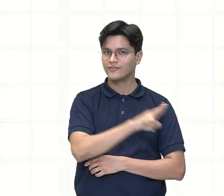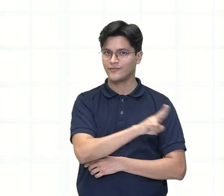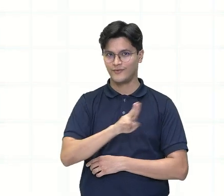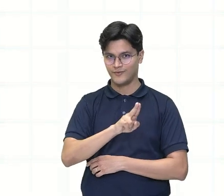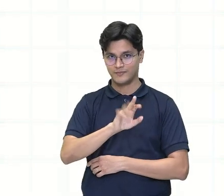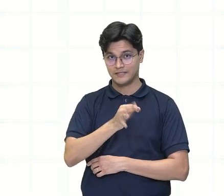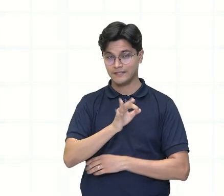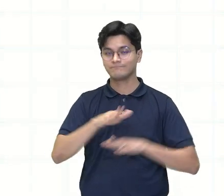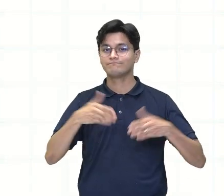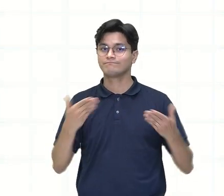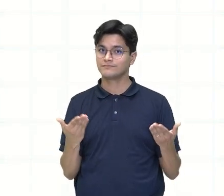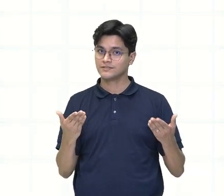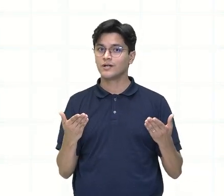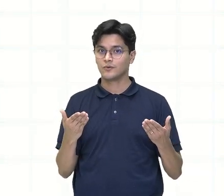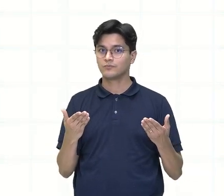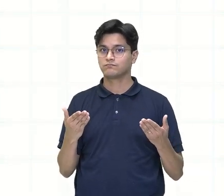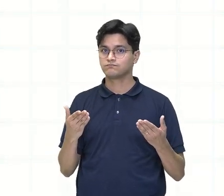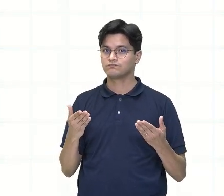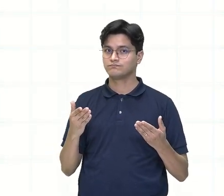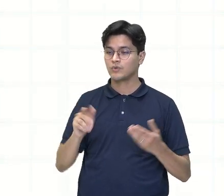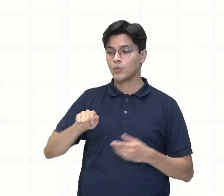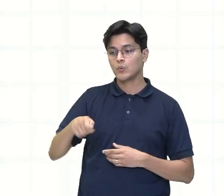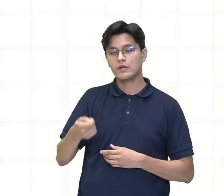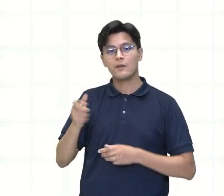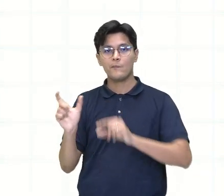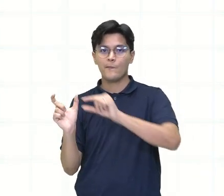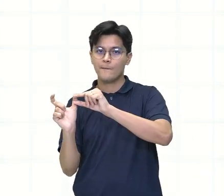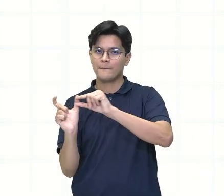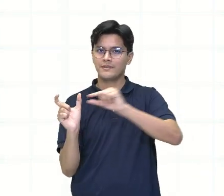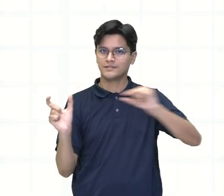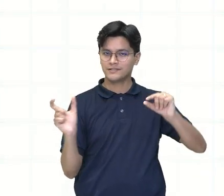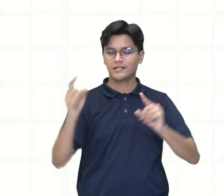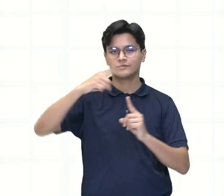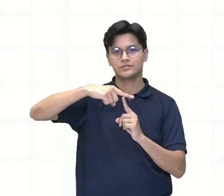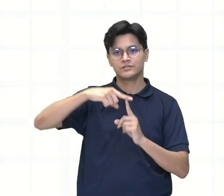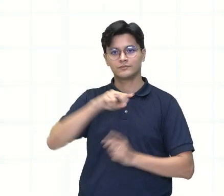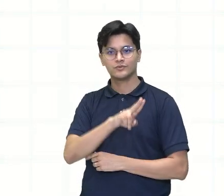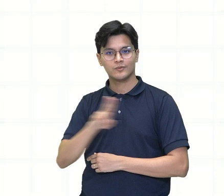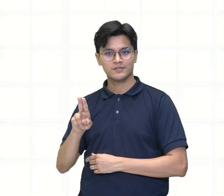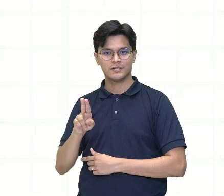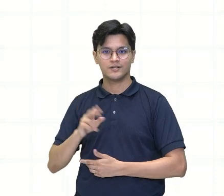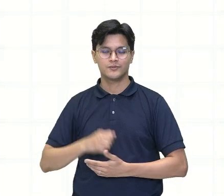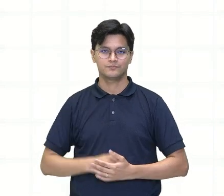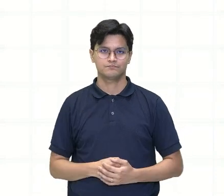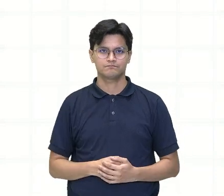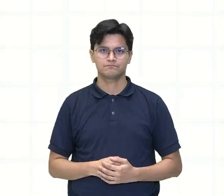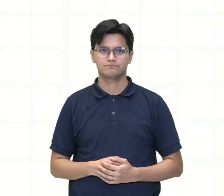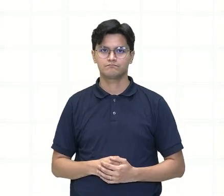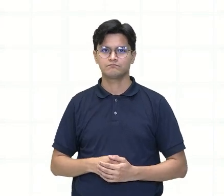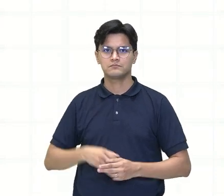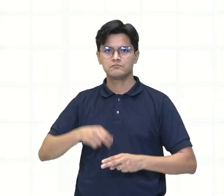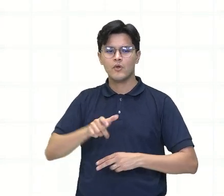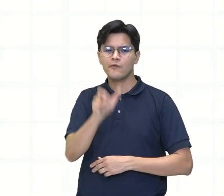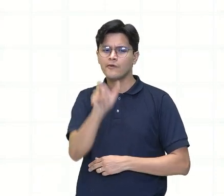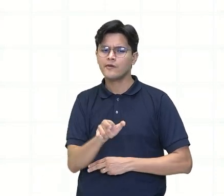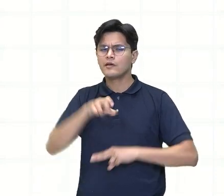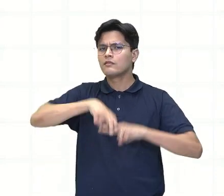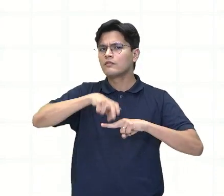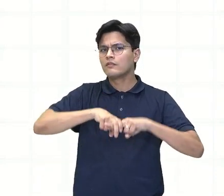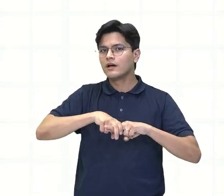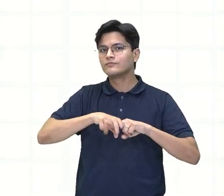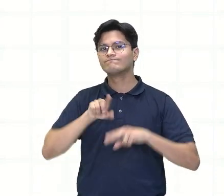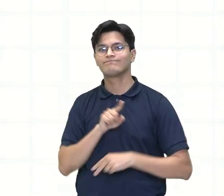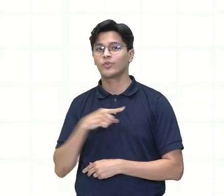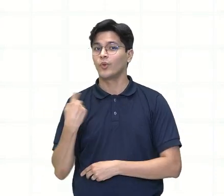predicado nominal, tá? Em que sentados, né? Quem estava sentados? Nós. E aí, permanecemos é um